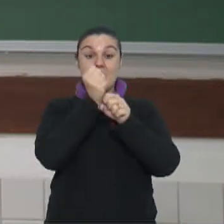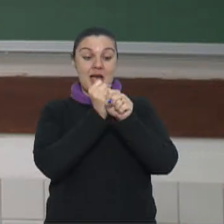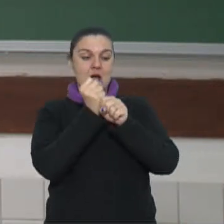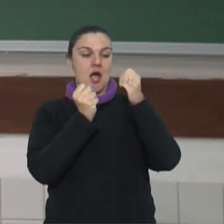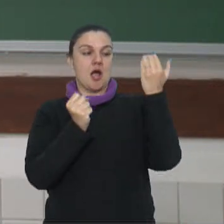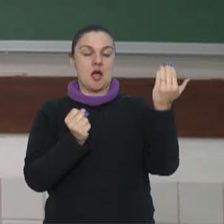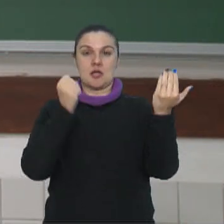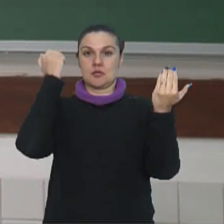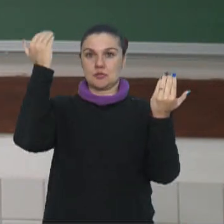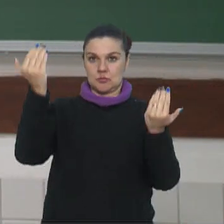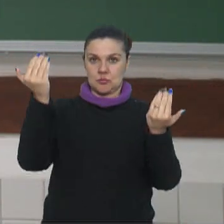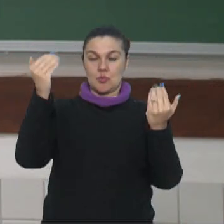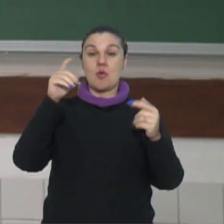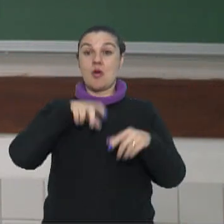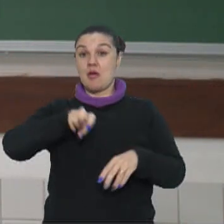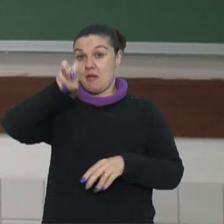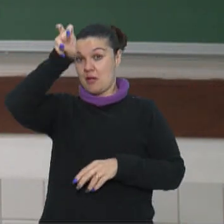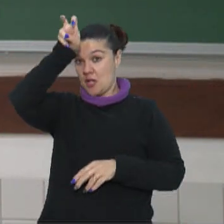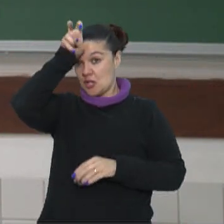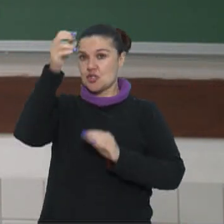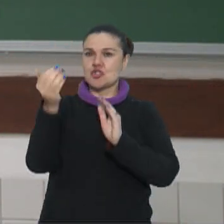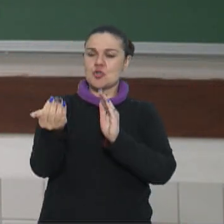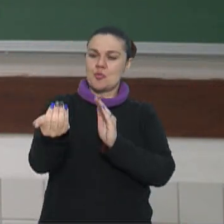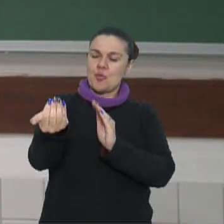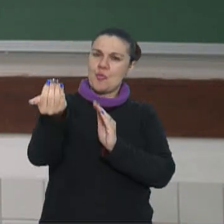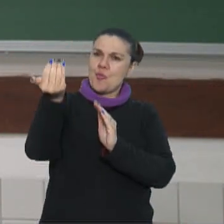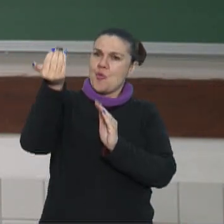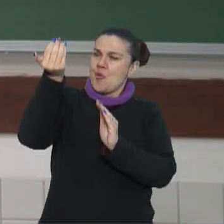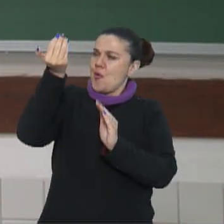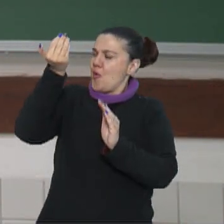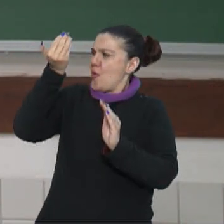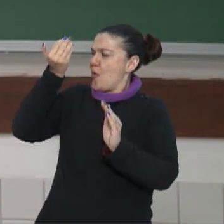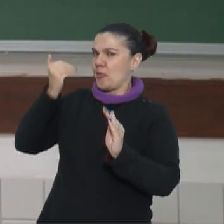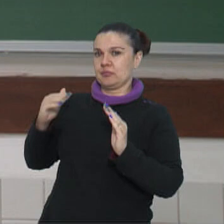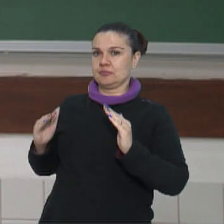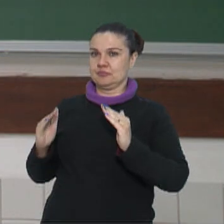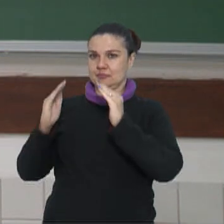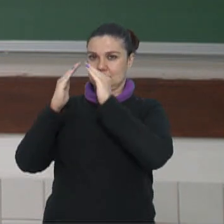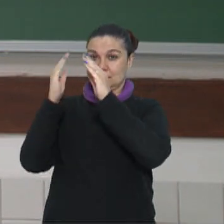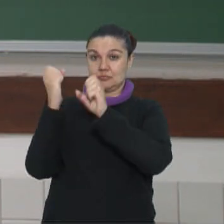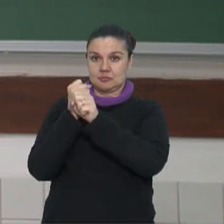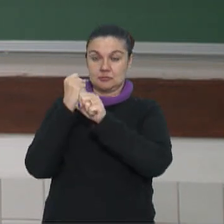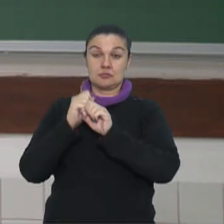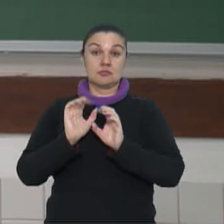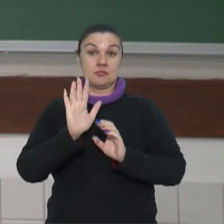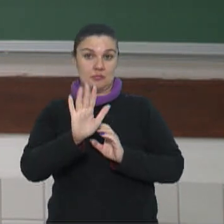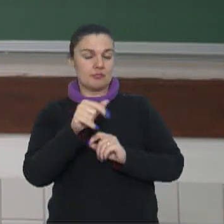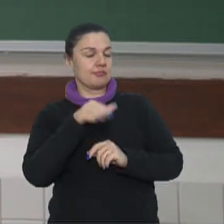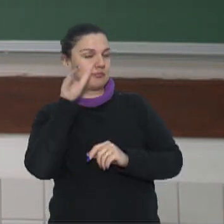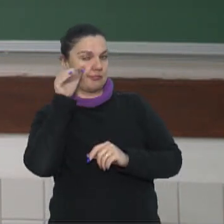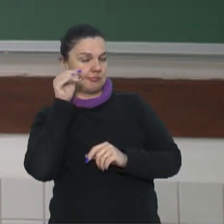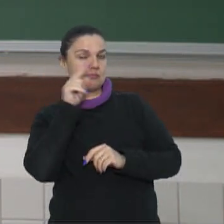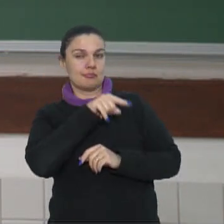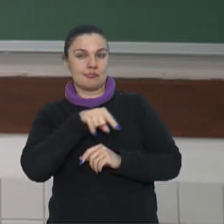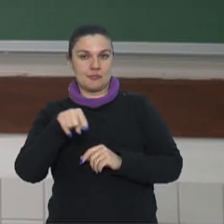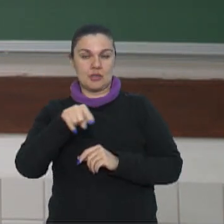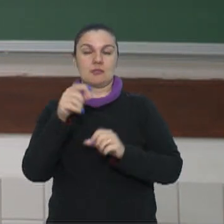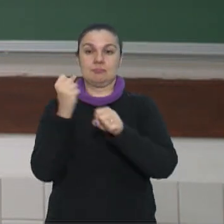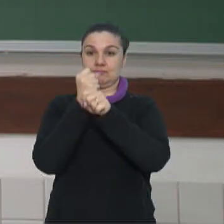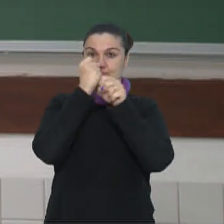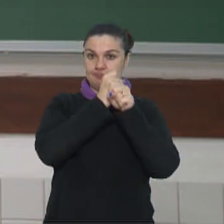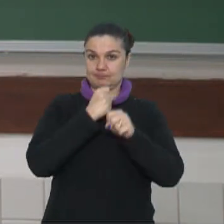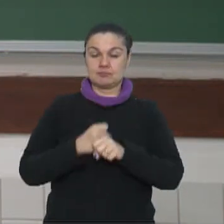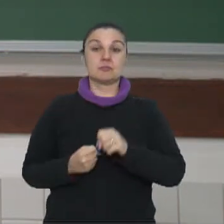viu? Os egípcios vêm muito antes, né? Com as construções das pirâmides. No entanto, é interessante nós entendermos, sim, essas